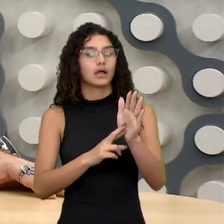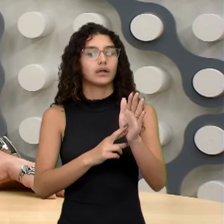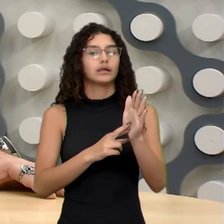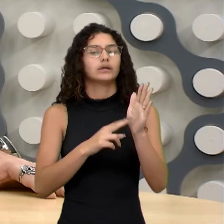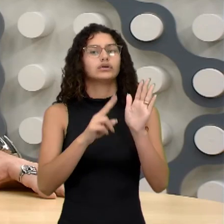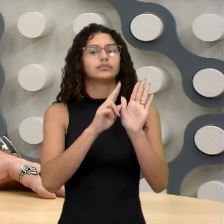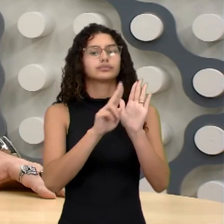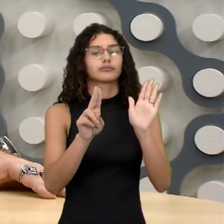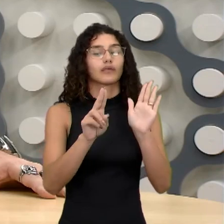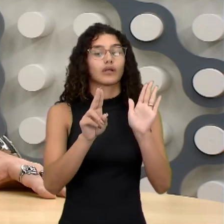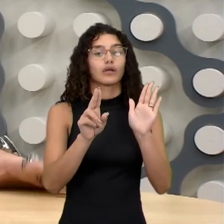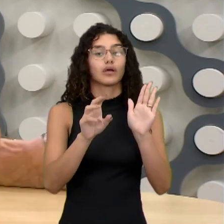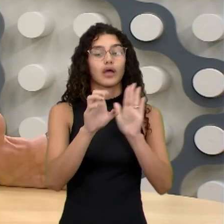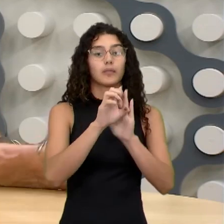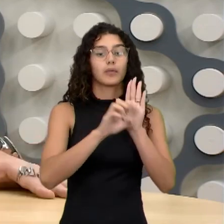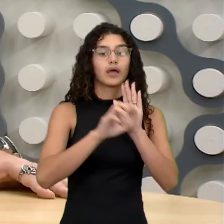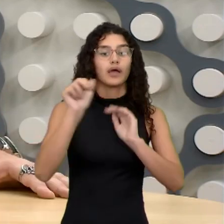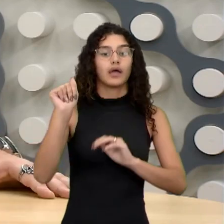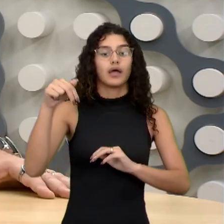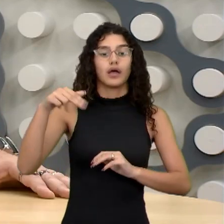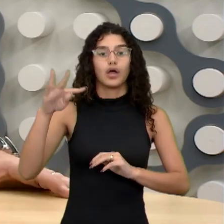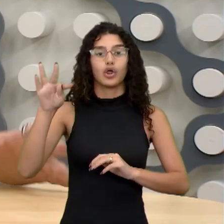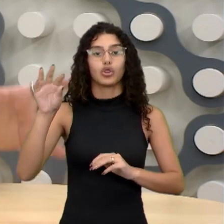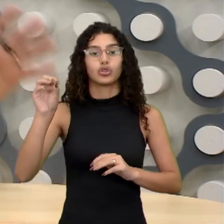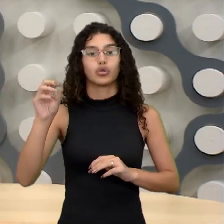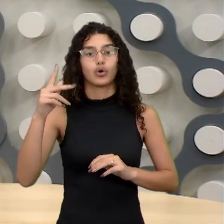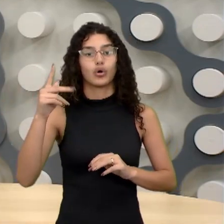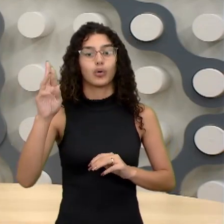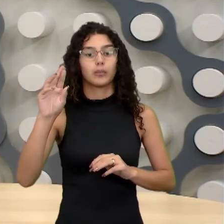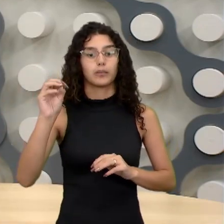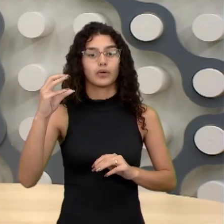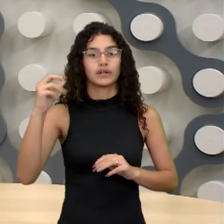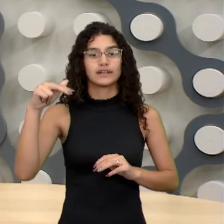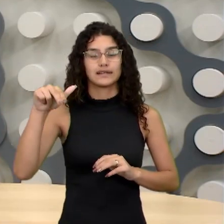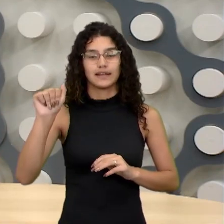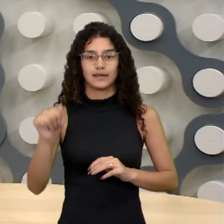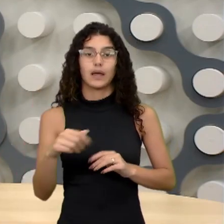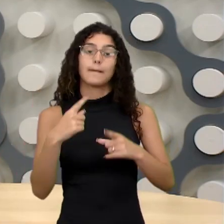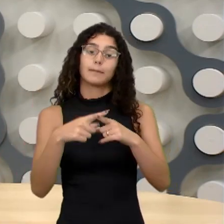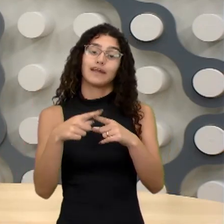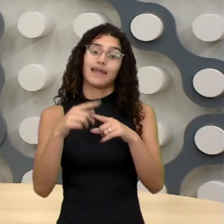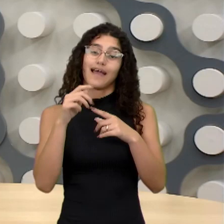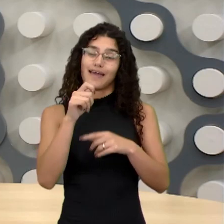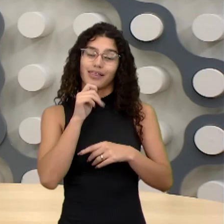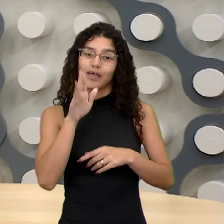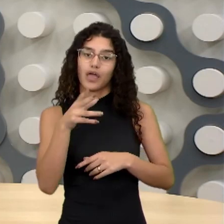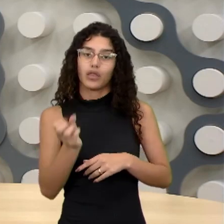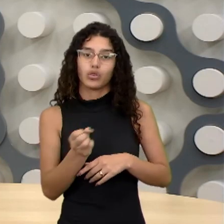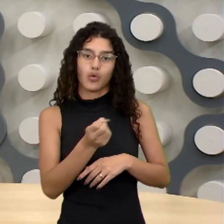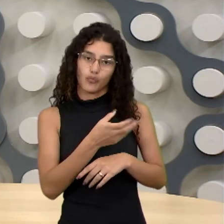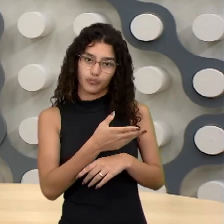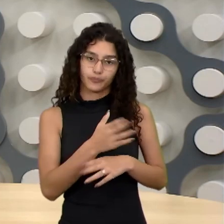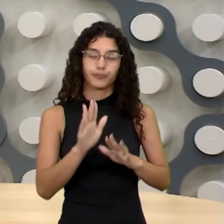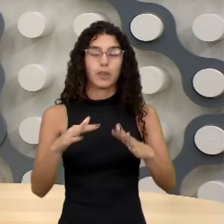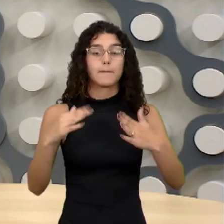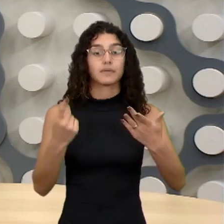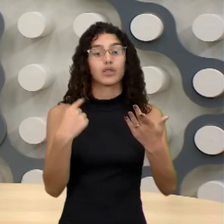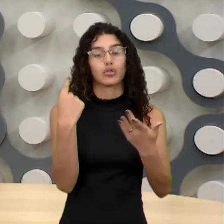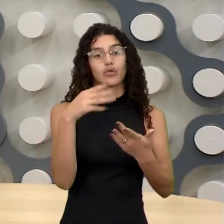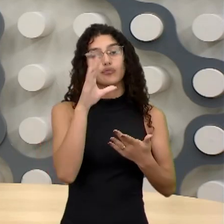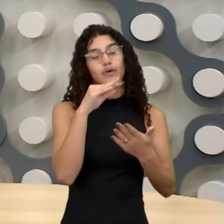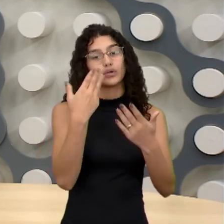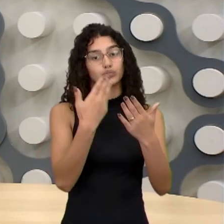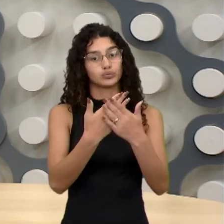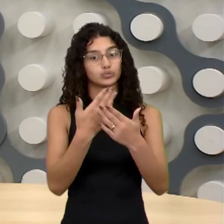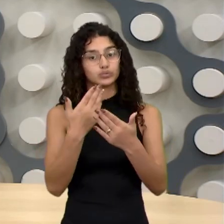assim, época antropocena, aí você vai falar, pô, nem aprendi isso aí não. É porque é uma coisa recente, né? Mas quando a gente fala nesse